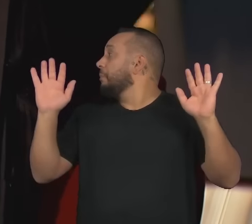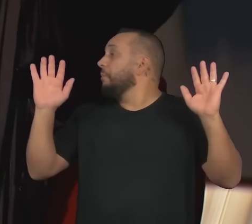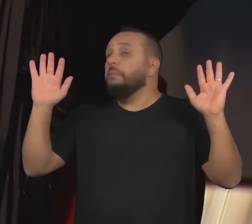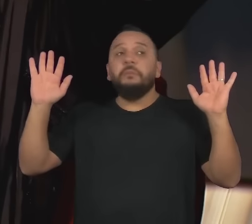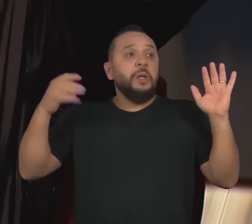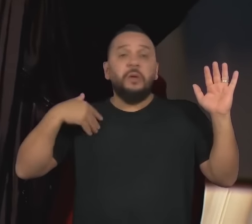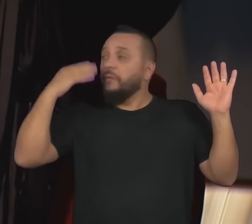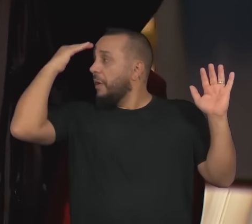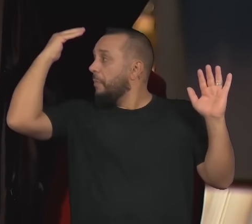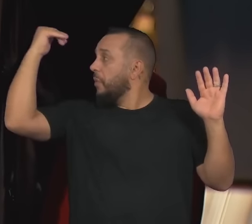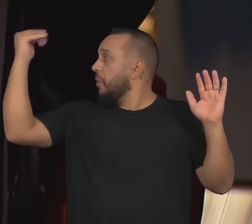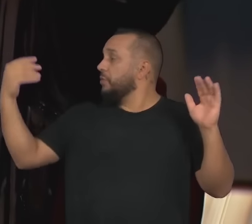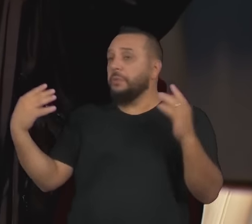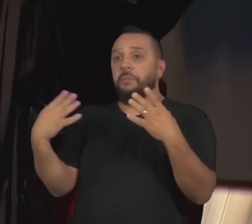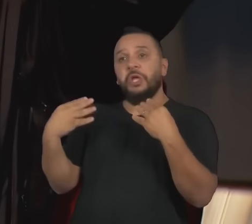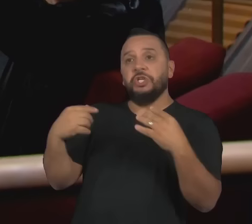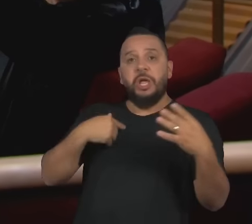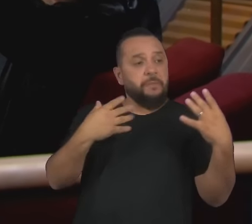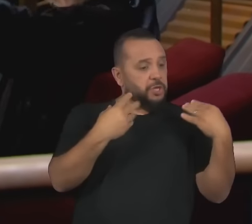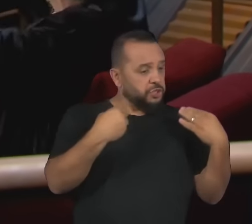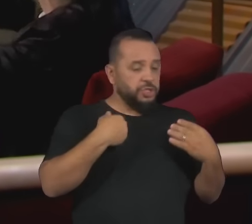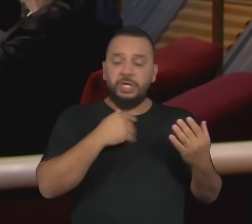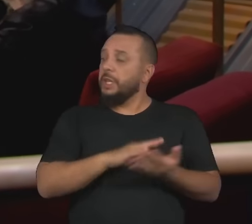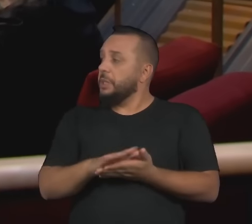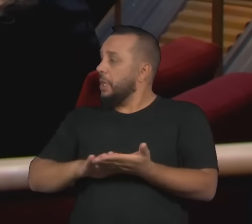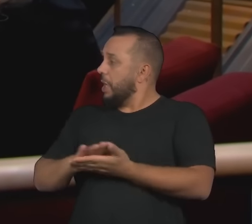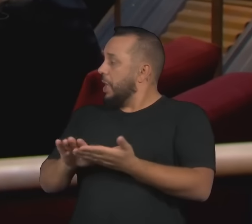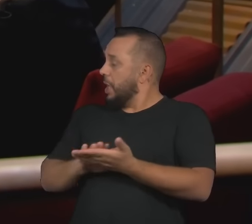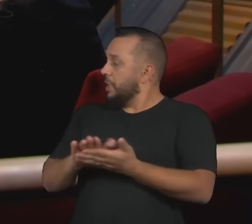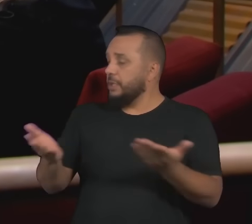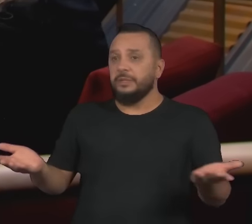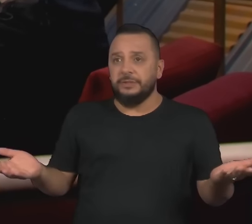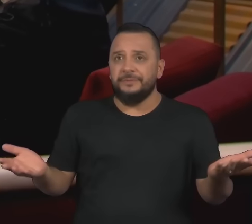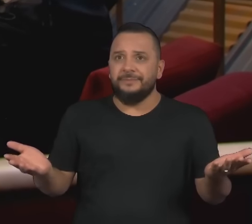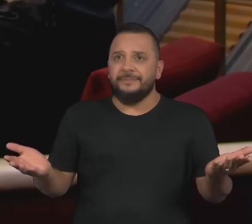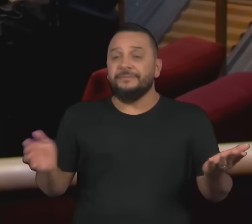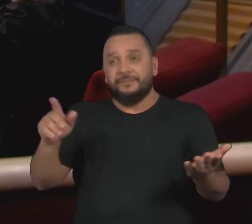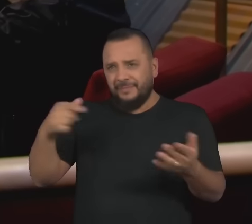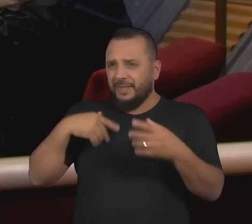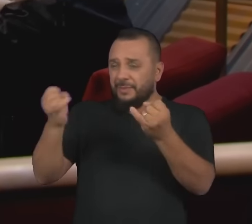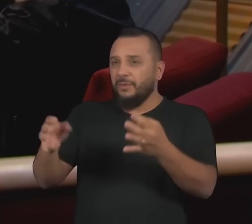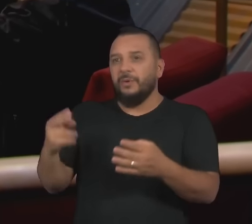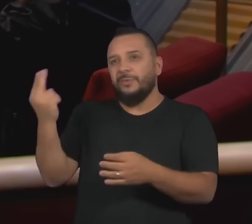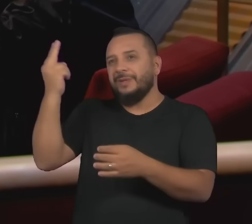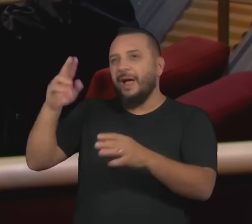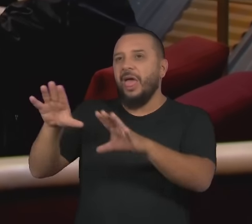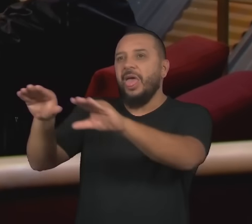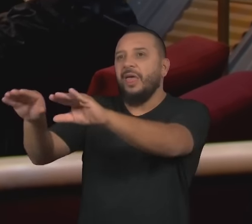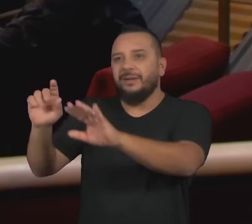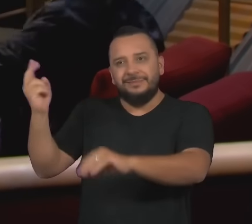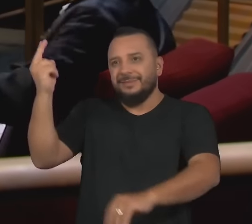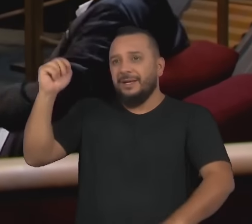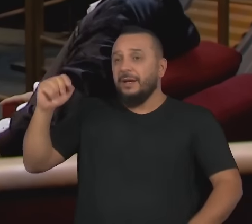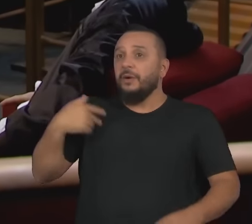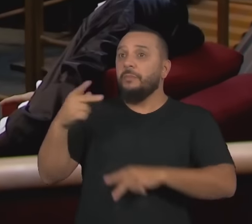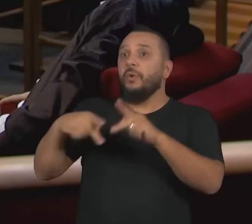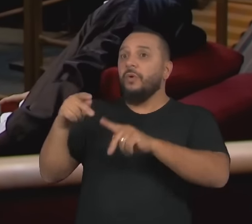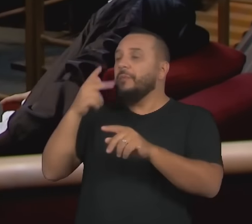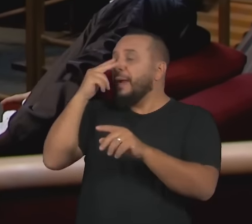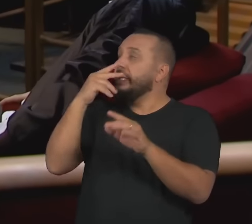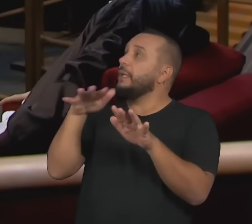estrela. Inatingível, e não ouvia, né? E outra coisa, você falou inatingível. Realmente, a população ficava olhando